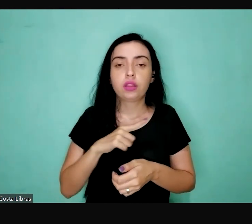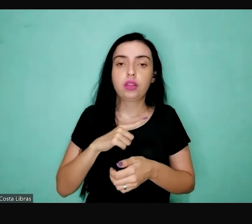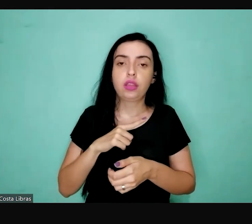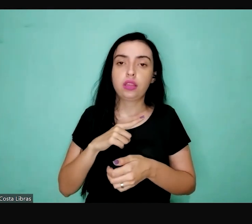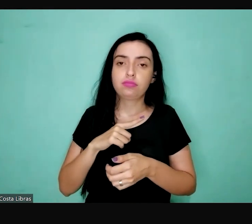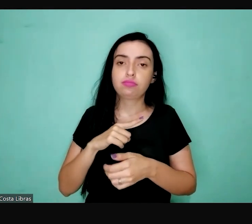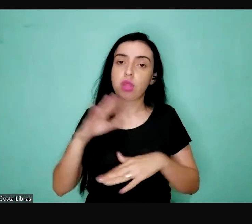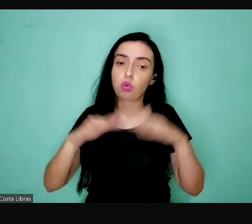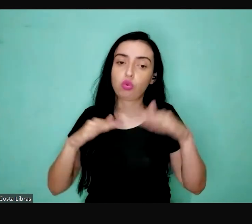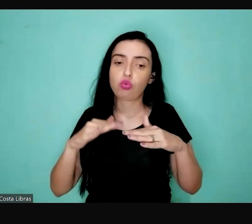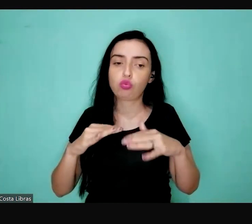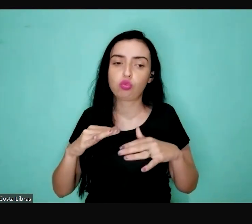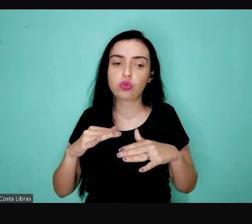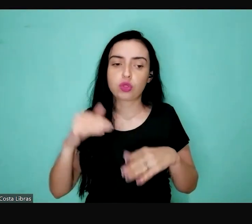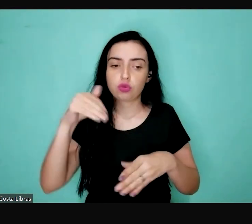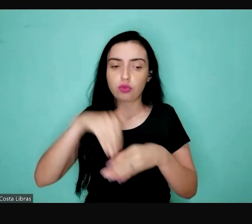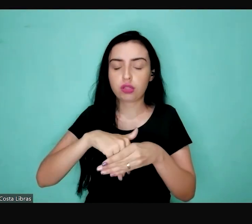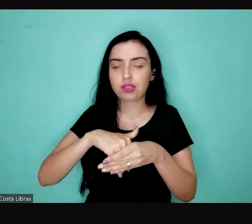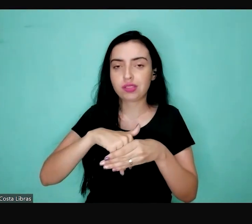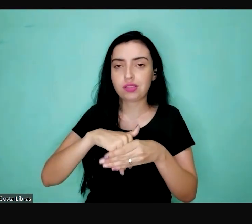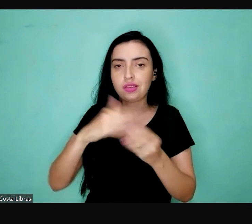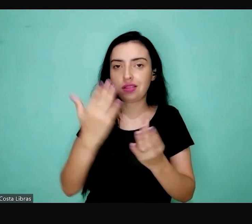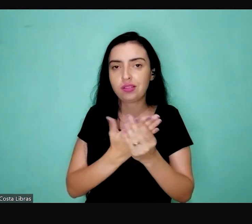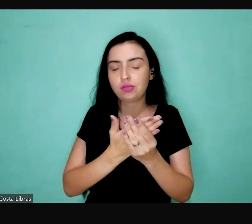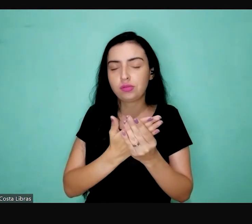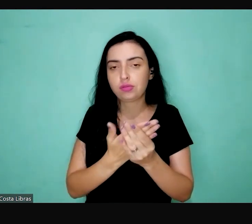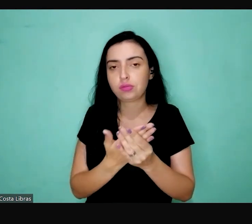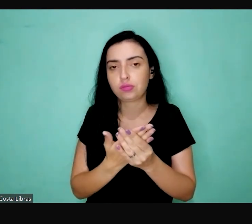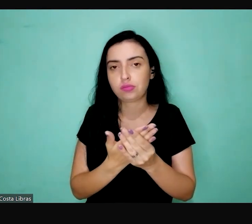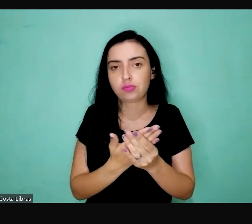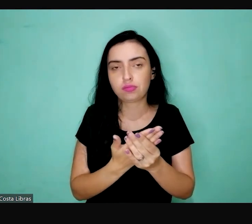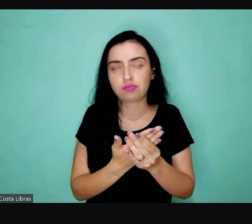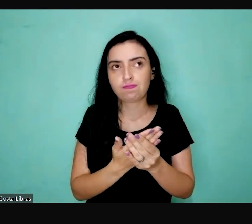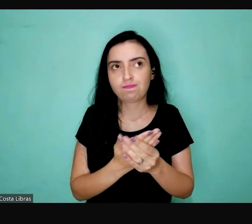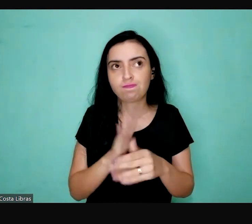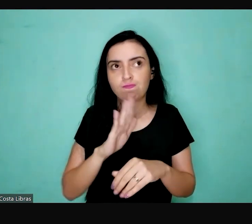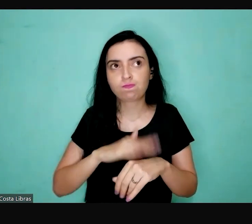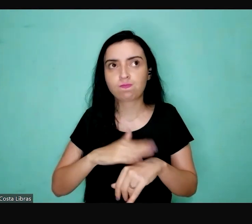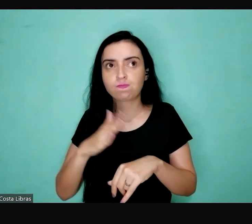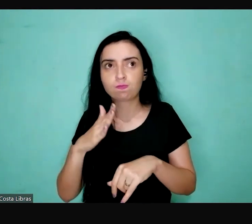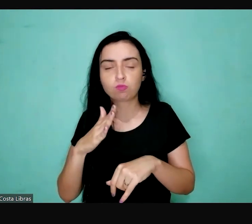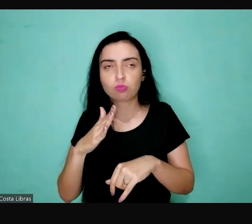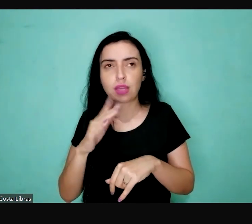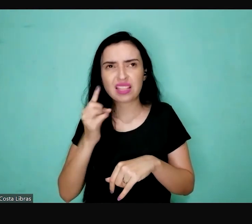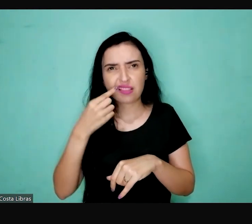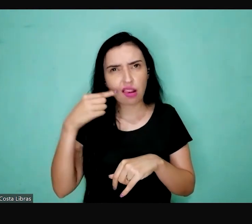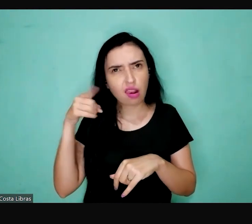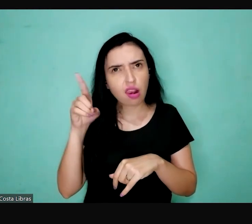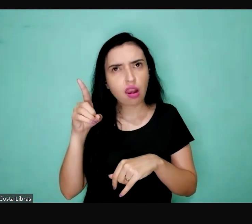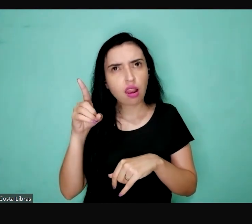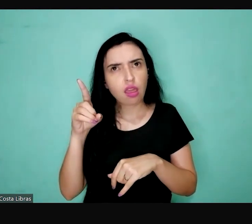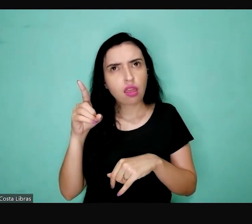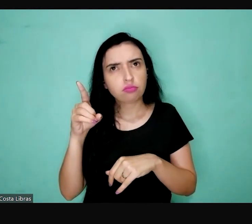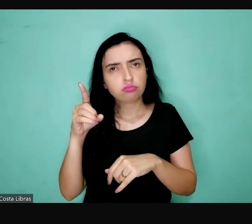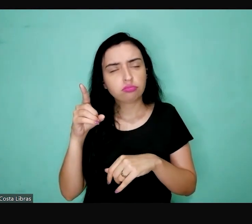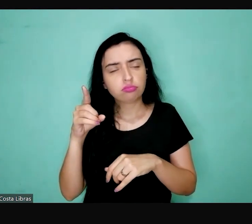alguns casos, sim, de ir mais lá do que, em princípio, a